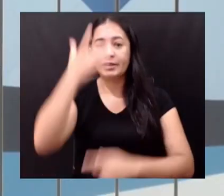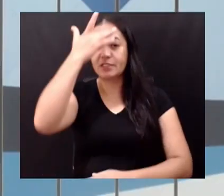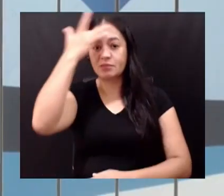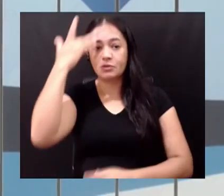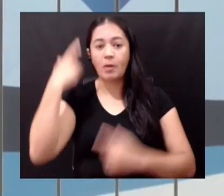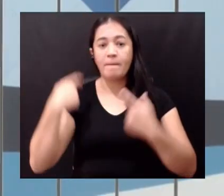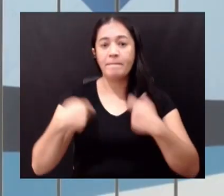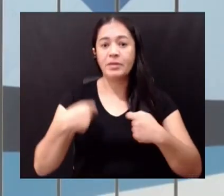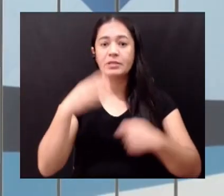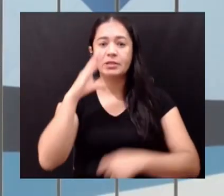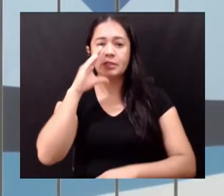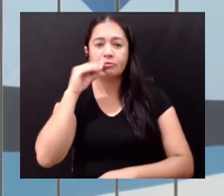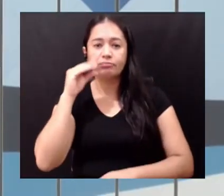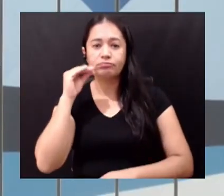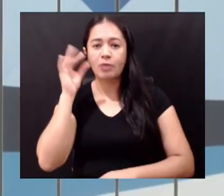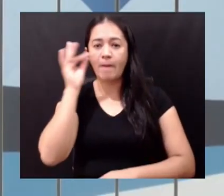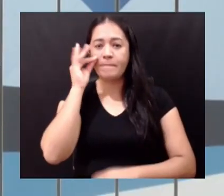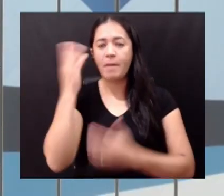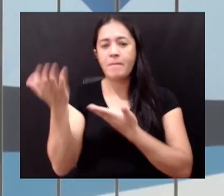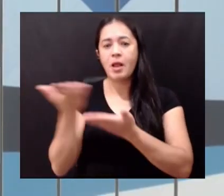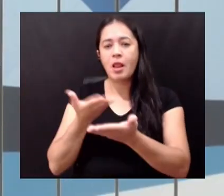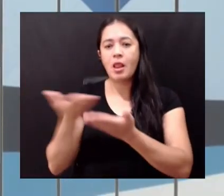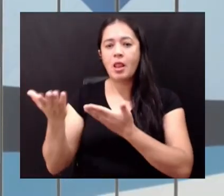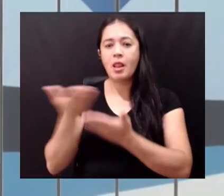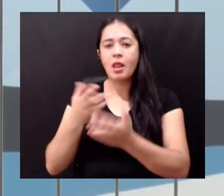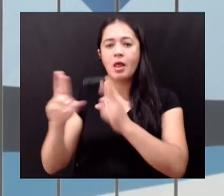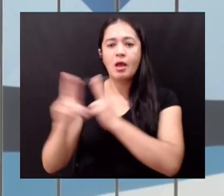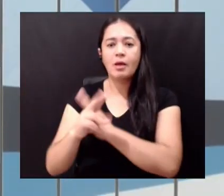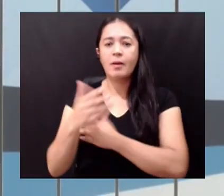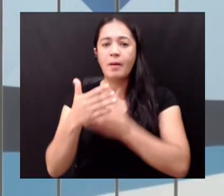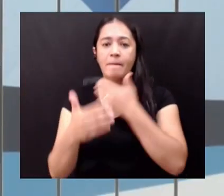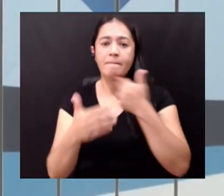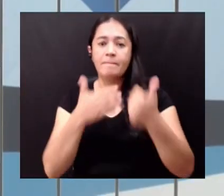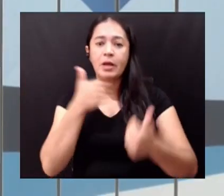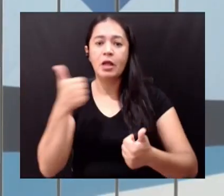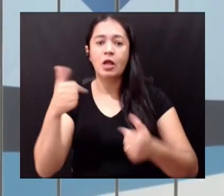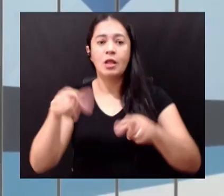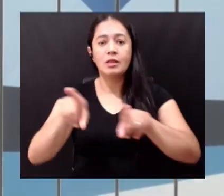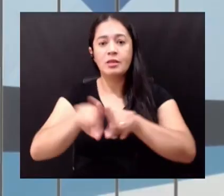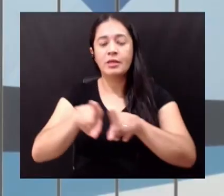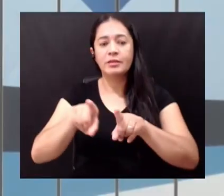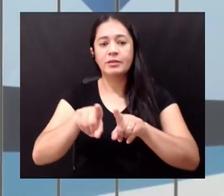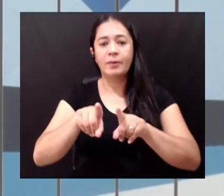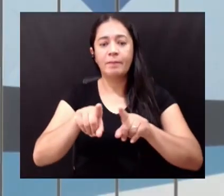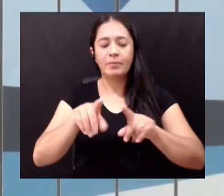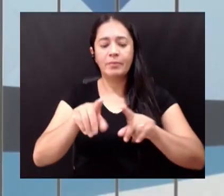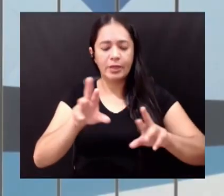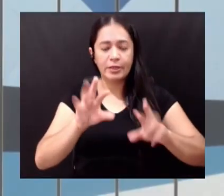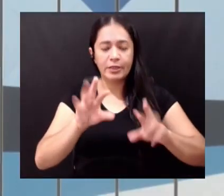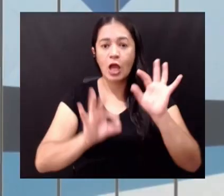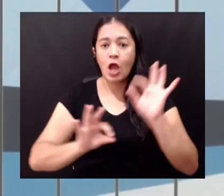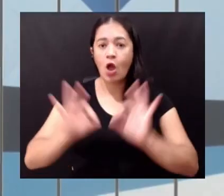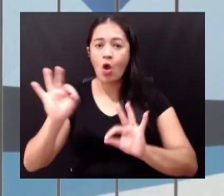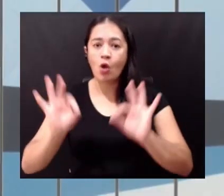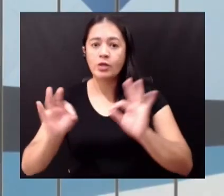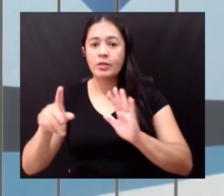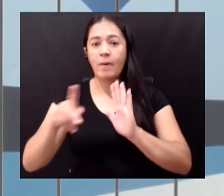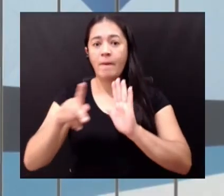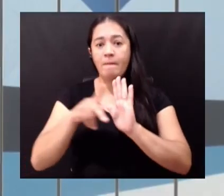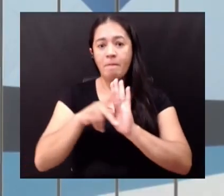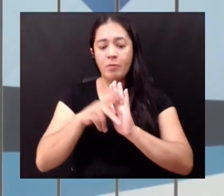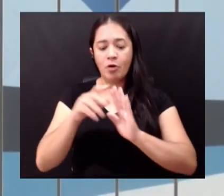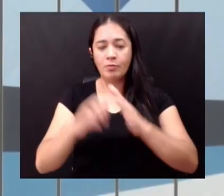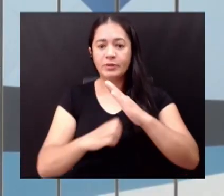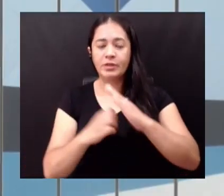para se relacionarem. E também a questão do clima organizacional, né, da cultura organizacional. Garantir com que as